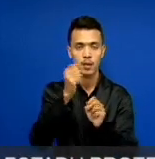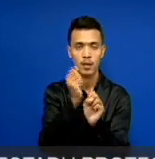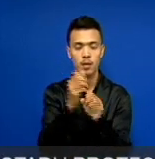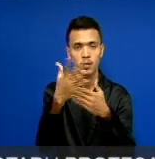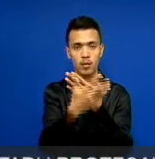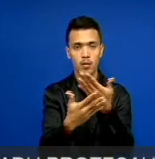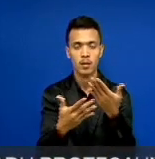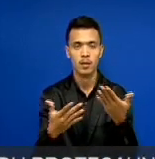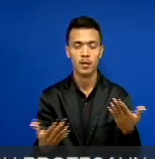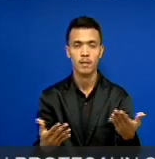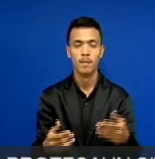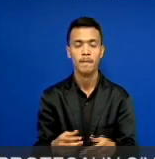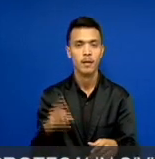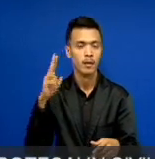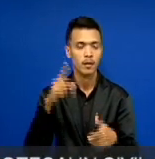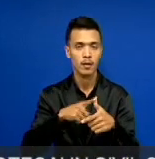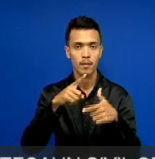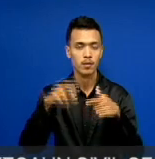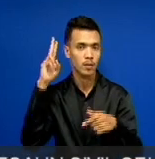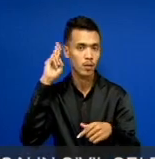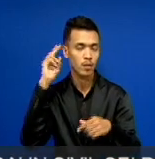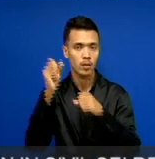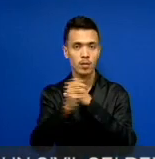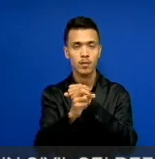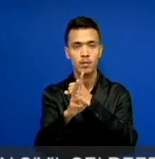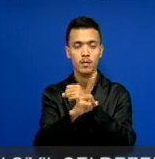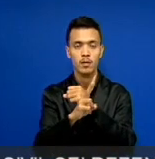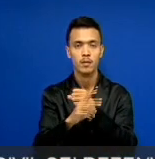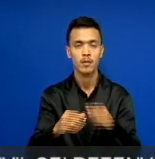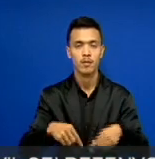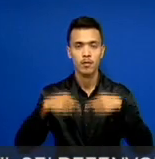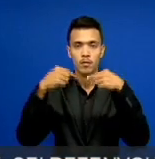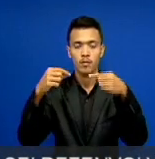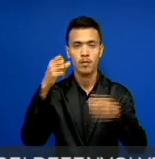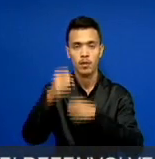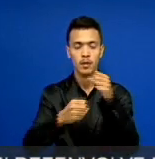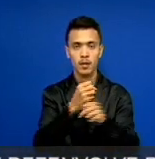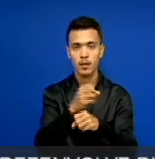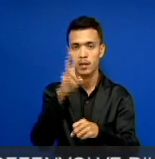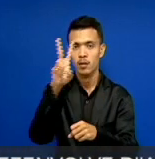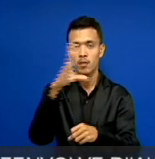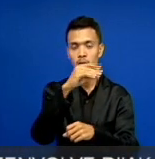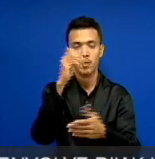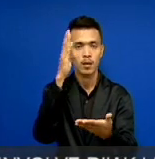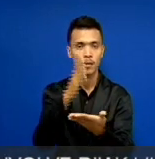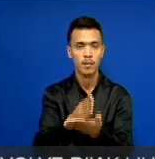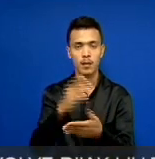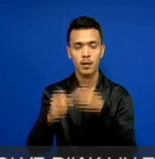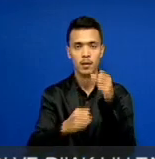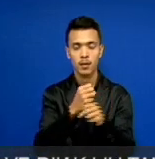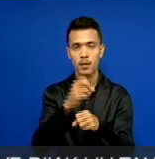de Arguidu Rolejada. Ministério Público alega Tinan Rua no suspende Tinan Rua. Ba Arguidu DD também